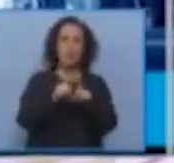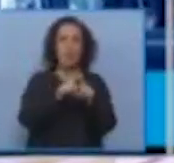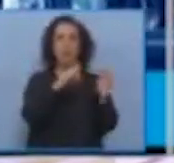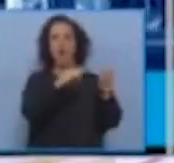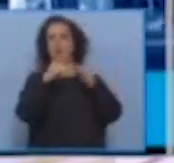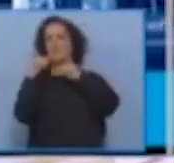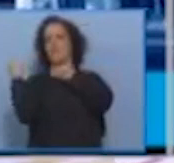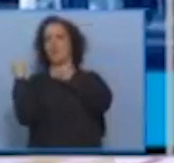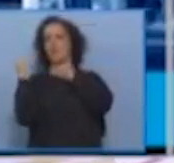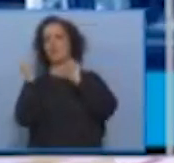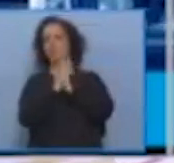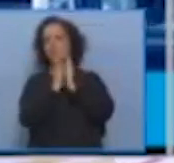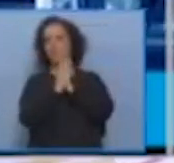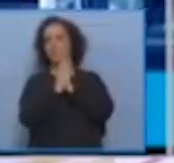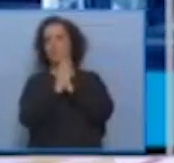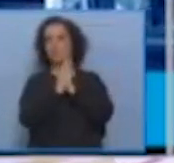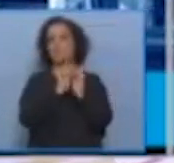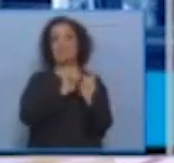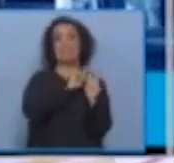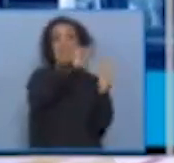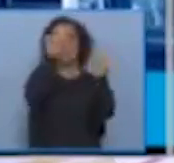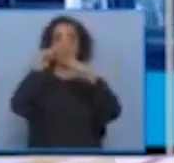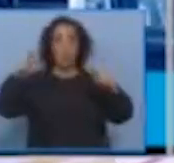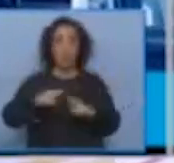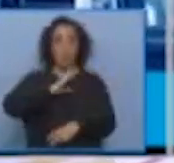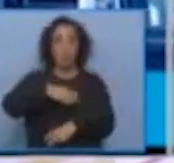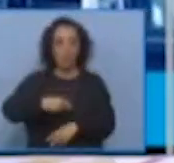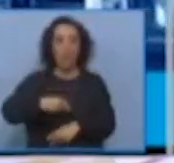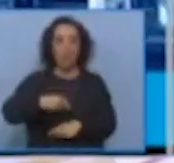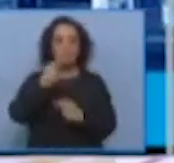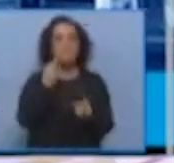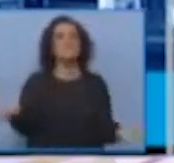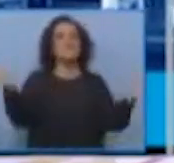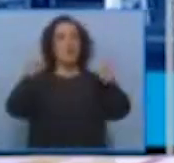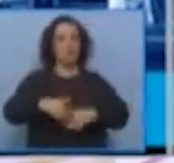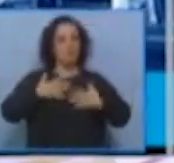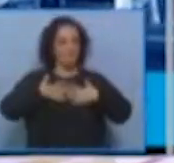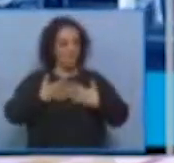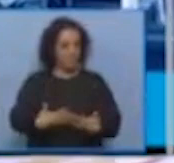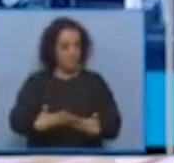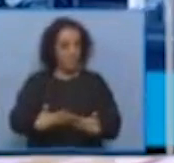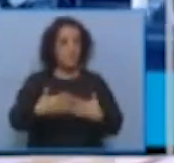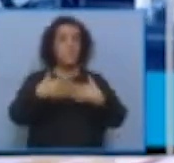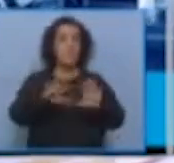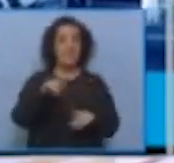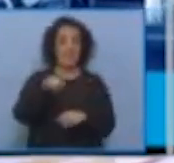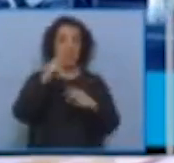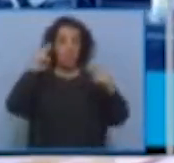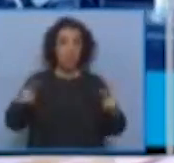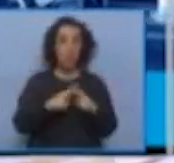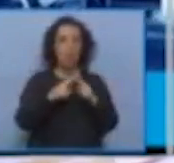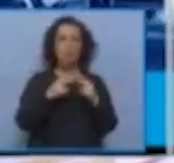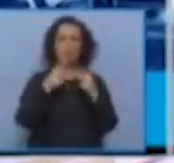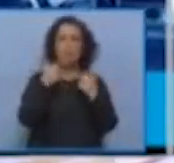Igreja nas Jornadas Mundiais. Hoje são importantes porquê? Porque em muitos países os jovens católicos